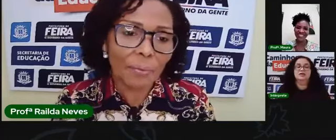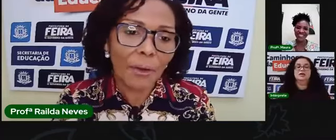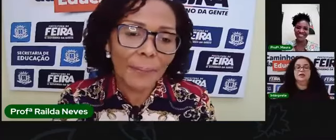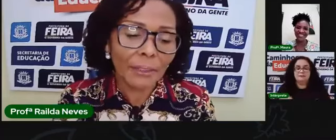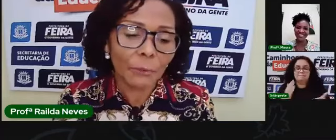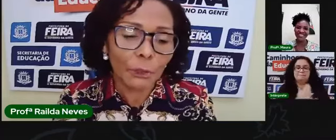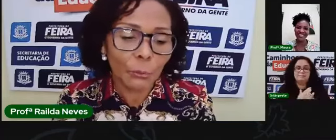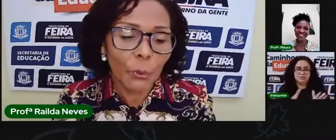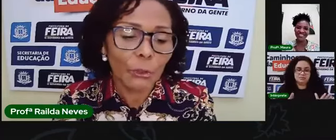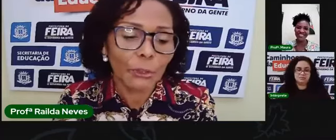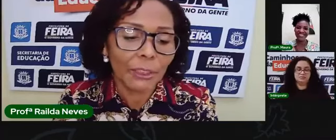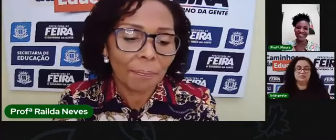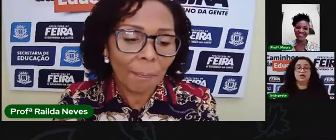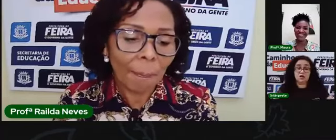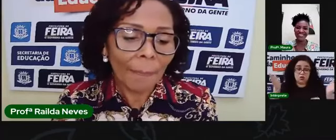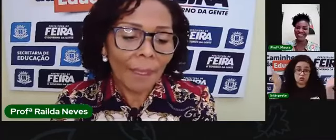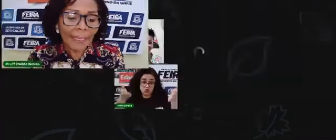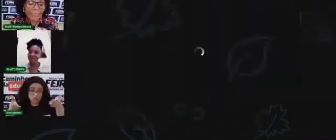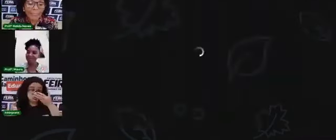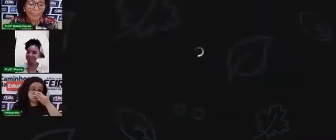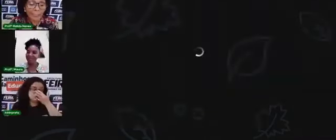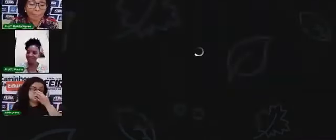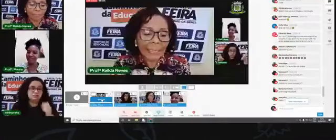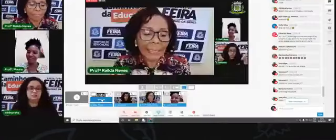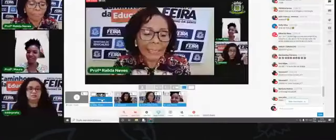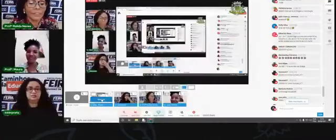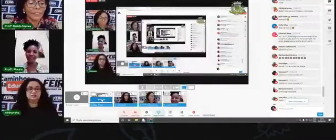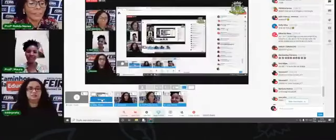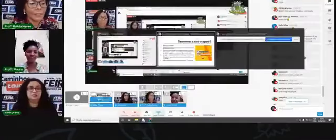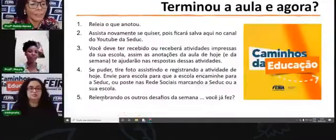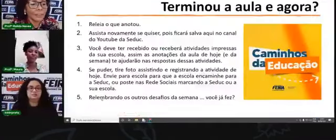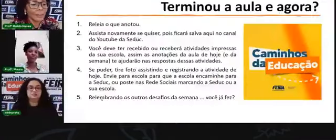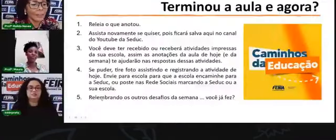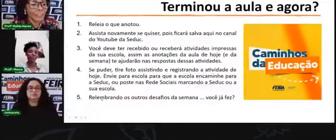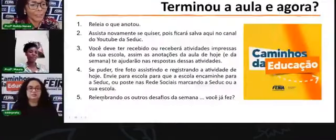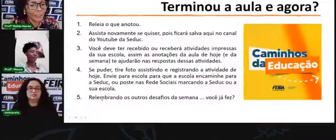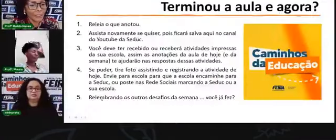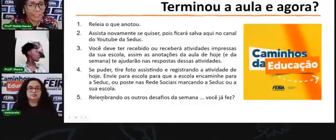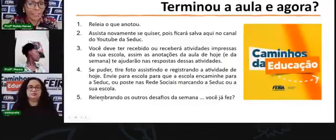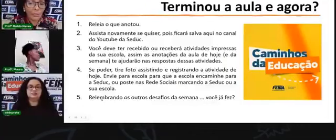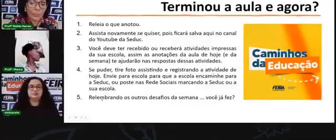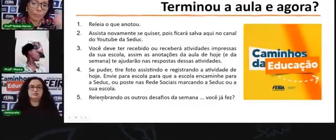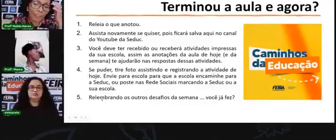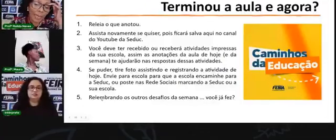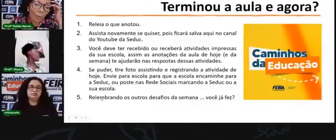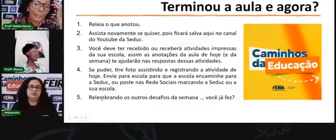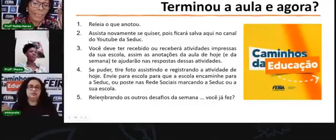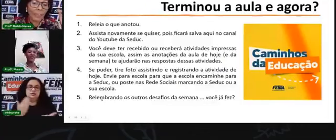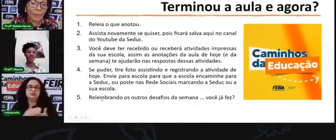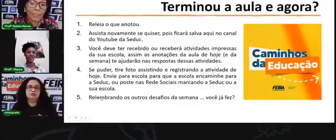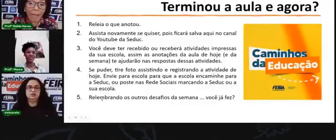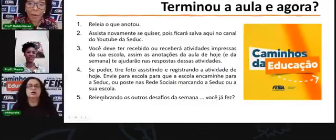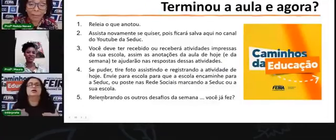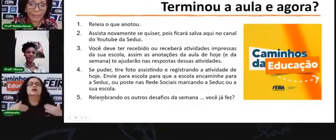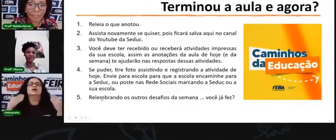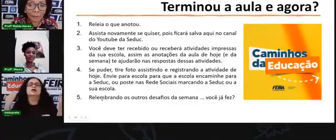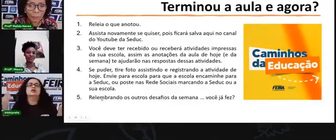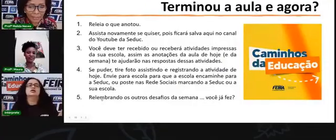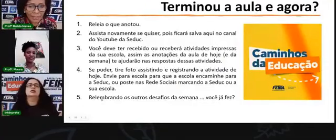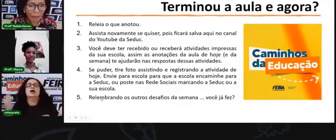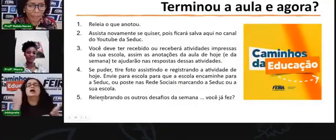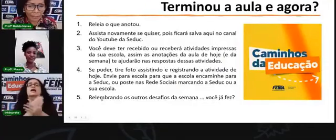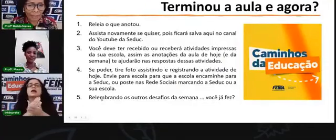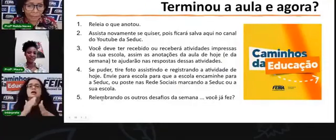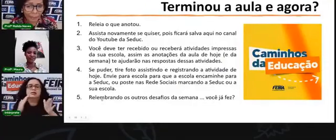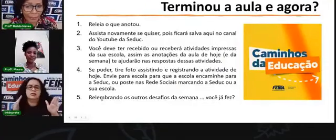esse nosso momento de hoje, que já está chegando ao seu final. E agora a aula